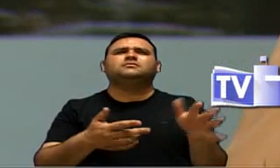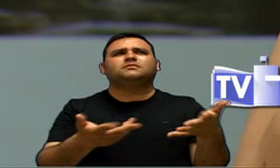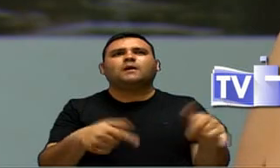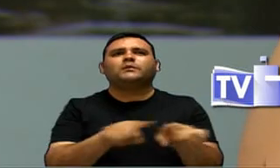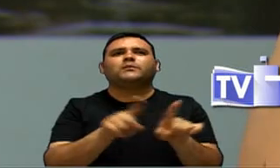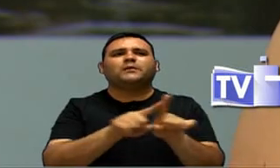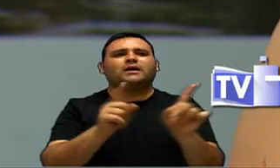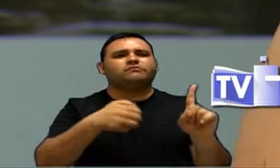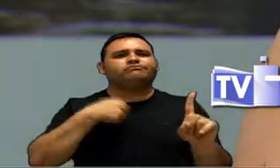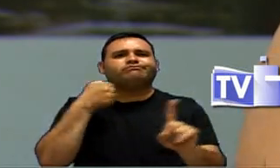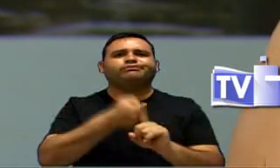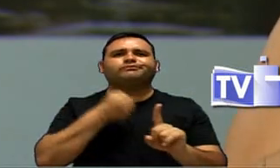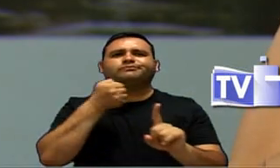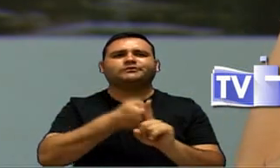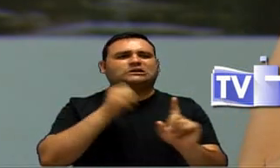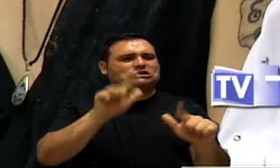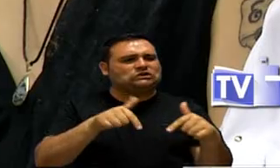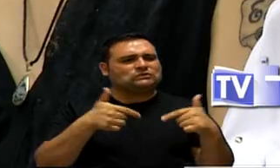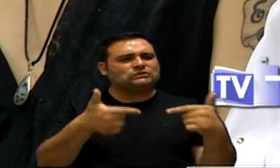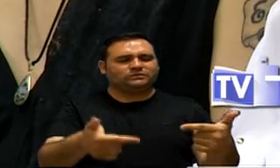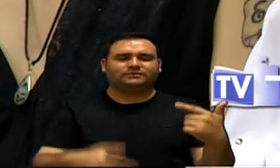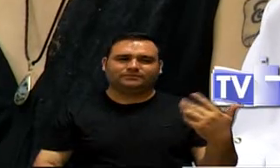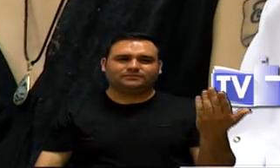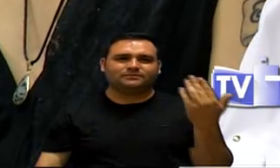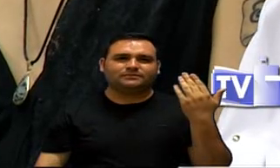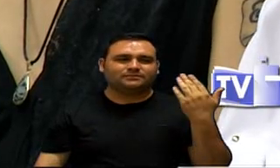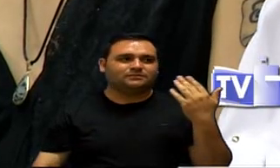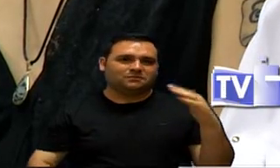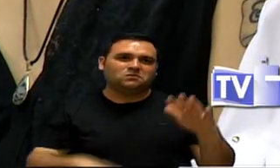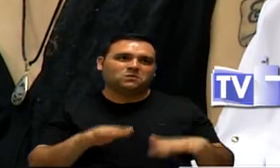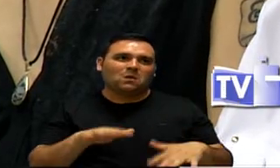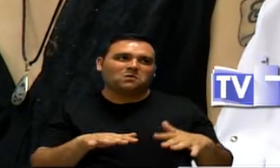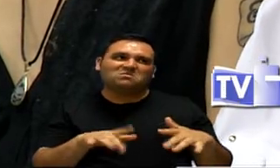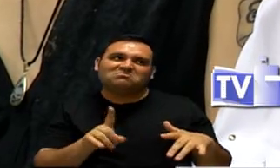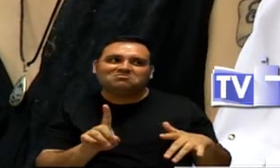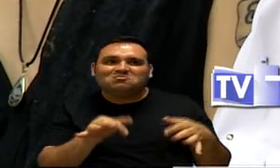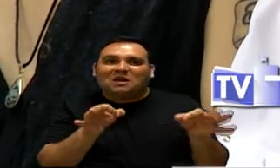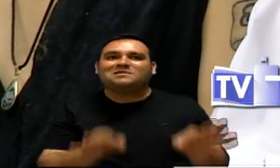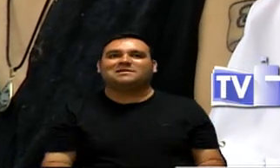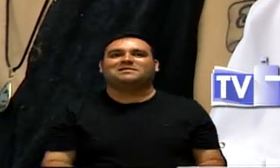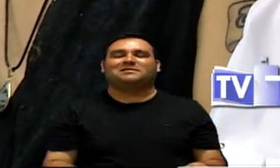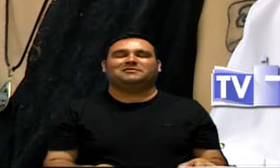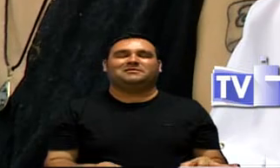E a luta que esse conselho fez, talvez não tenho certeza,